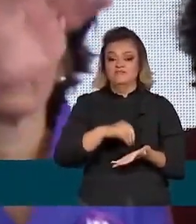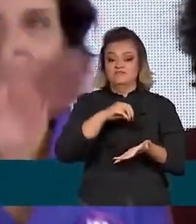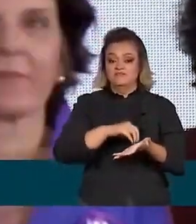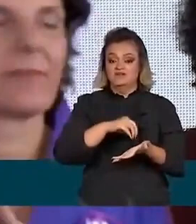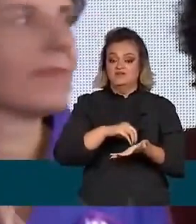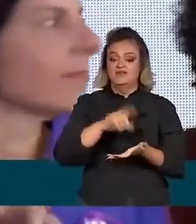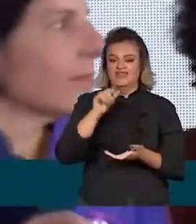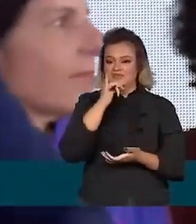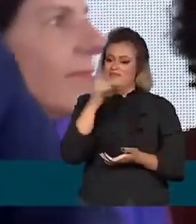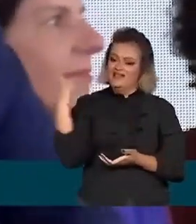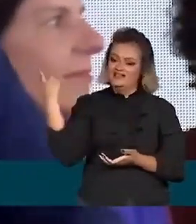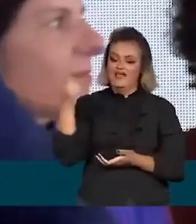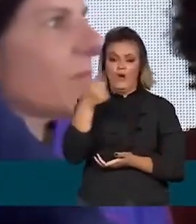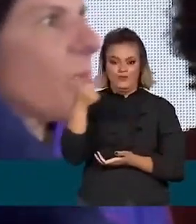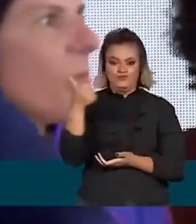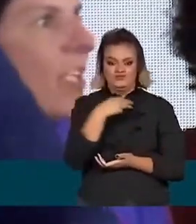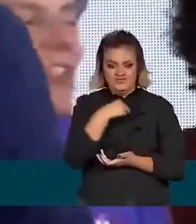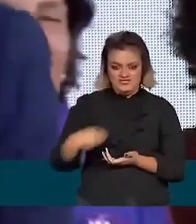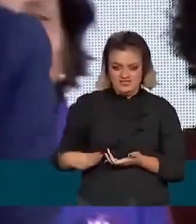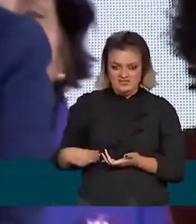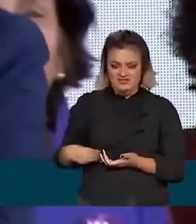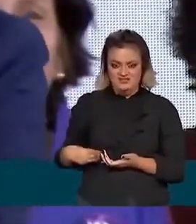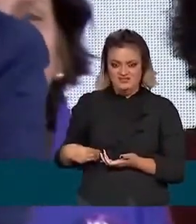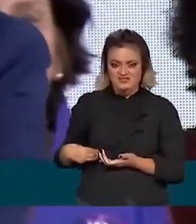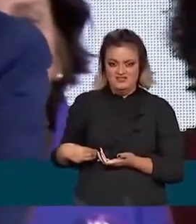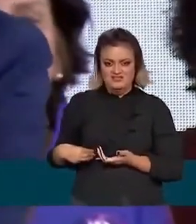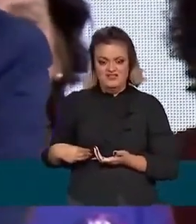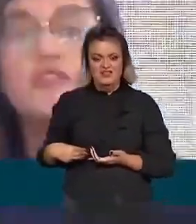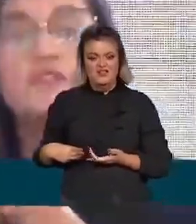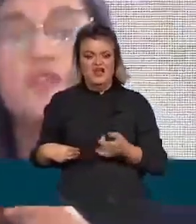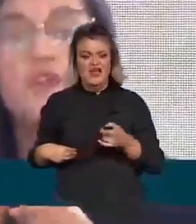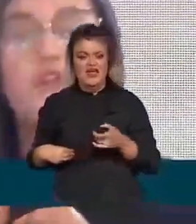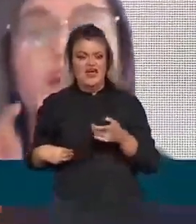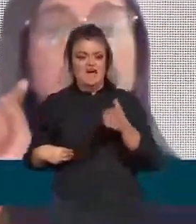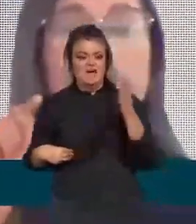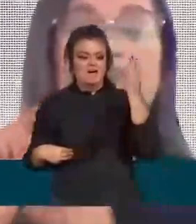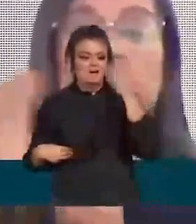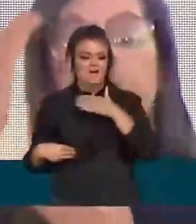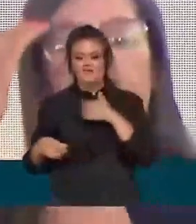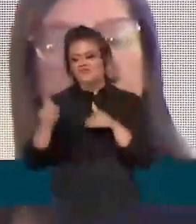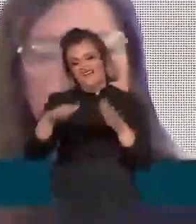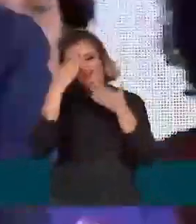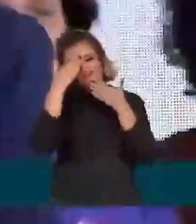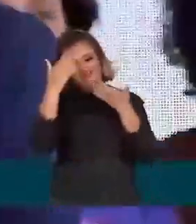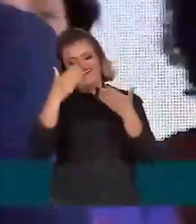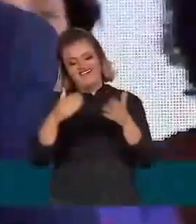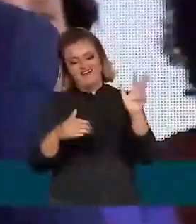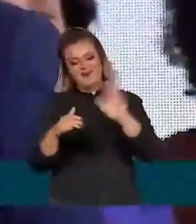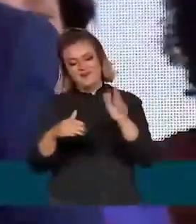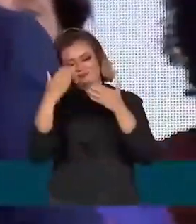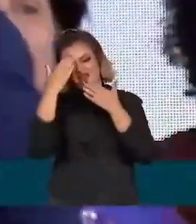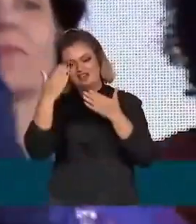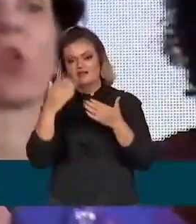temos 11 mulheres no governo, isso não faz você agradecer ao governo, faz